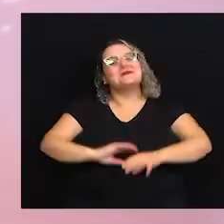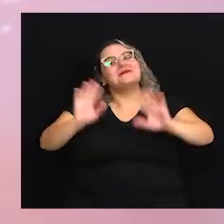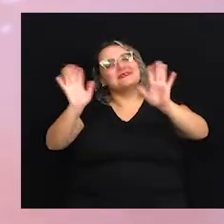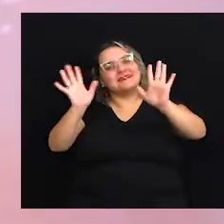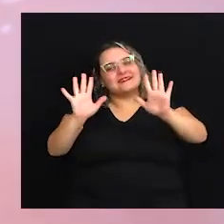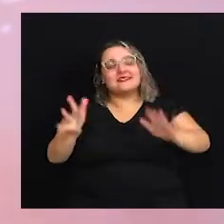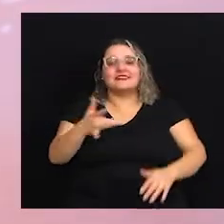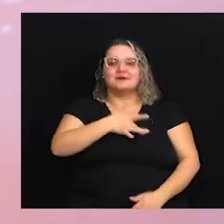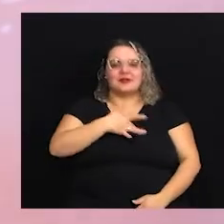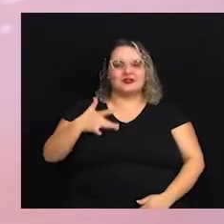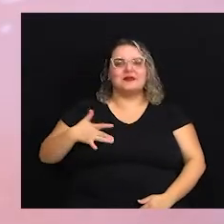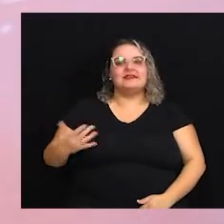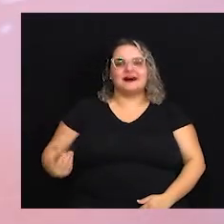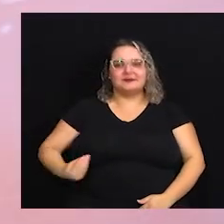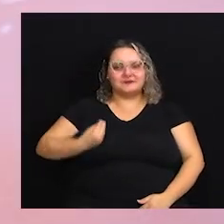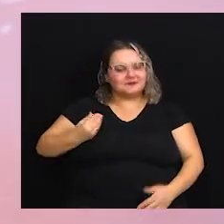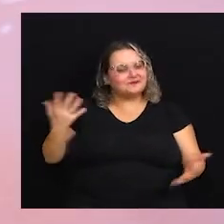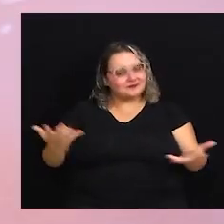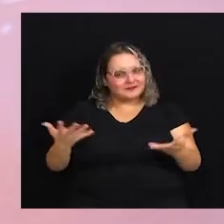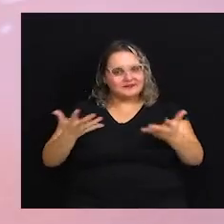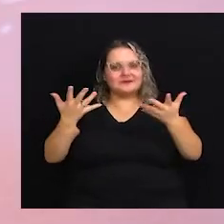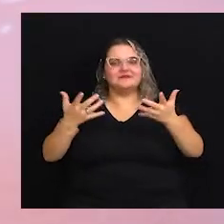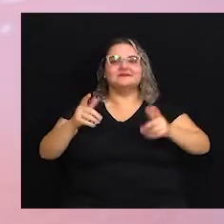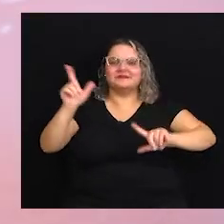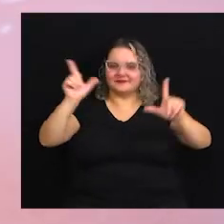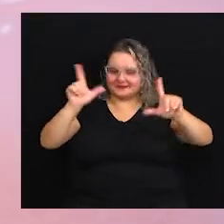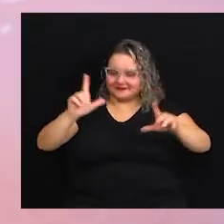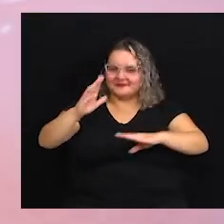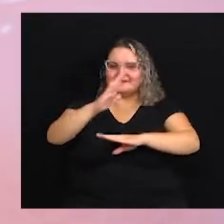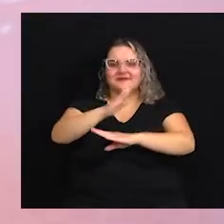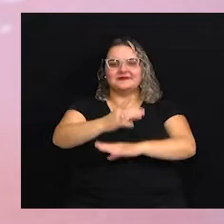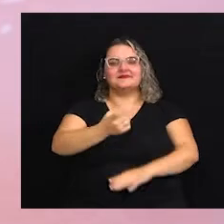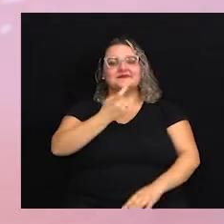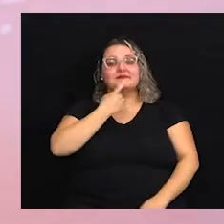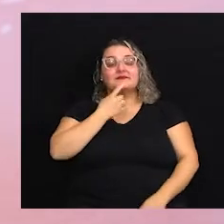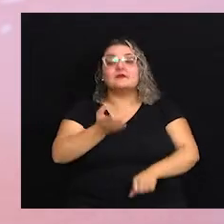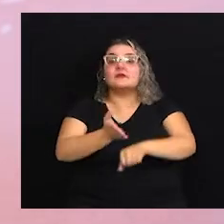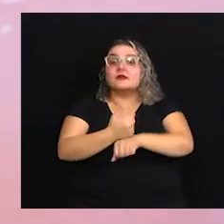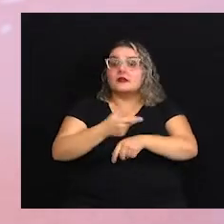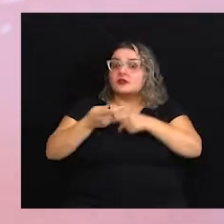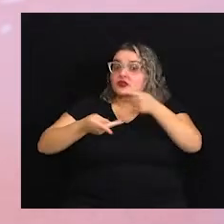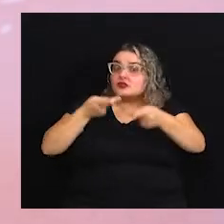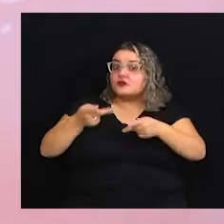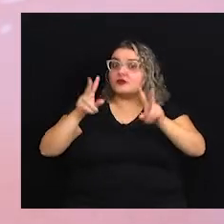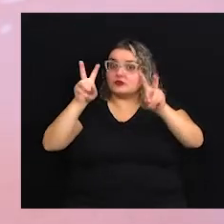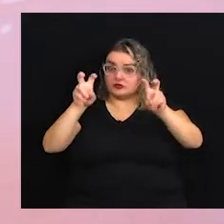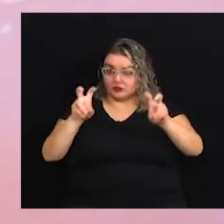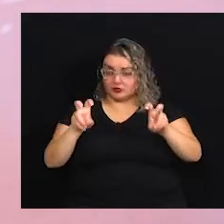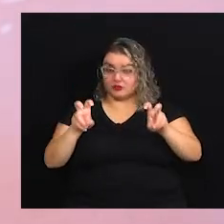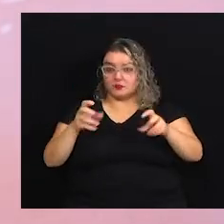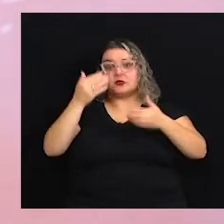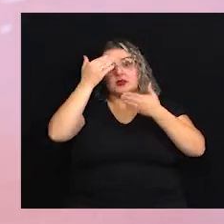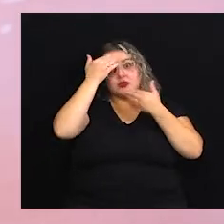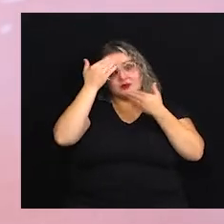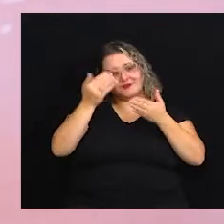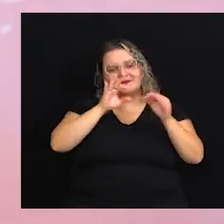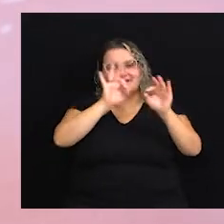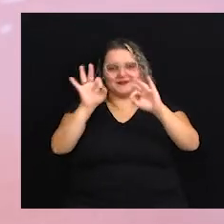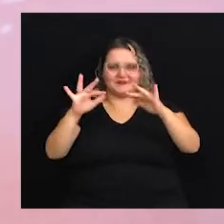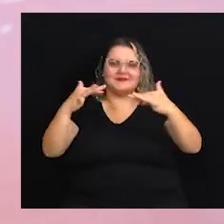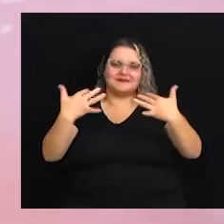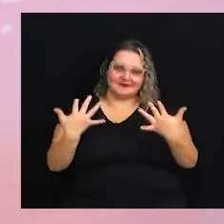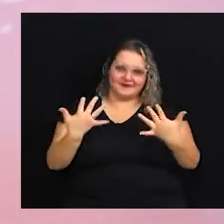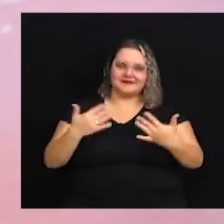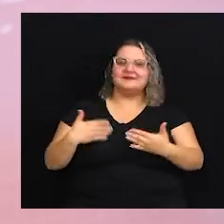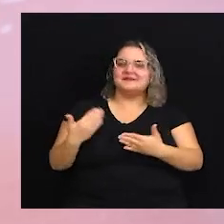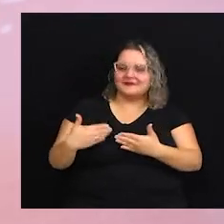Olá, mais um Saúde e Vida começando aqui pela tela da TV Câmara Campinas. E antes de falar do tema de hoje, eu quero agradecer a sua companhia e audiência